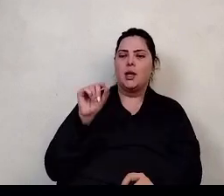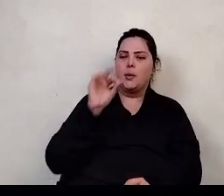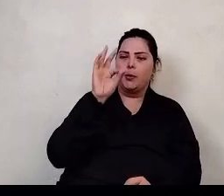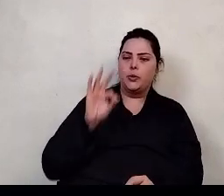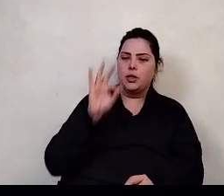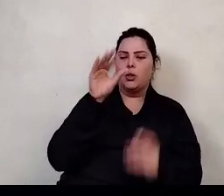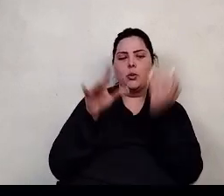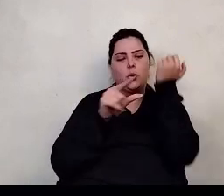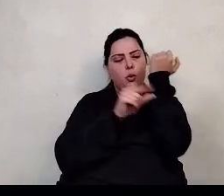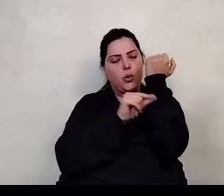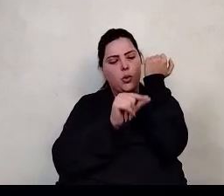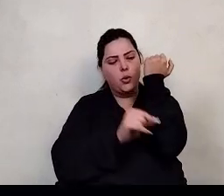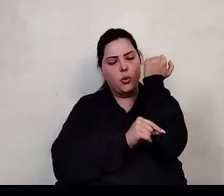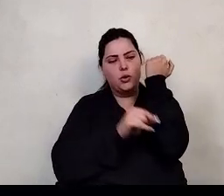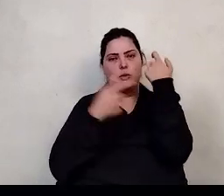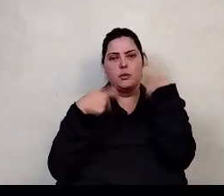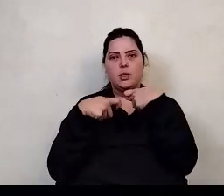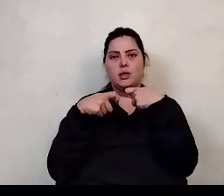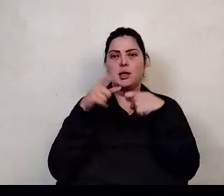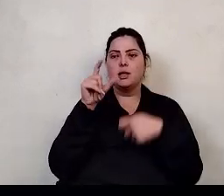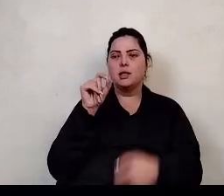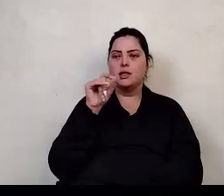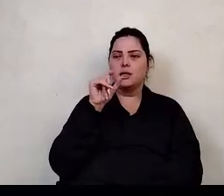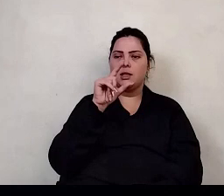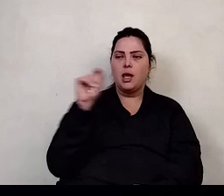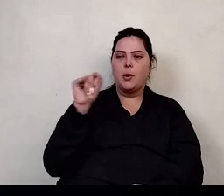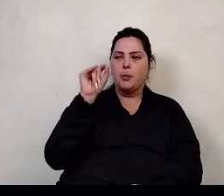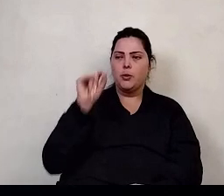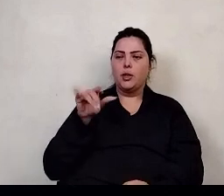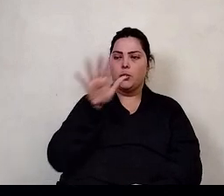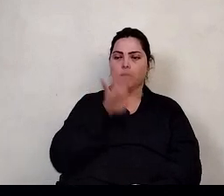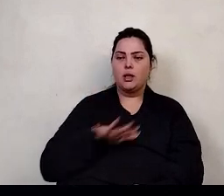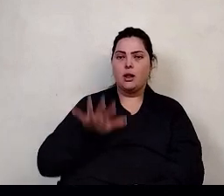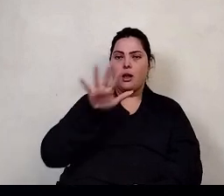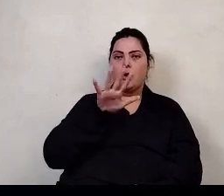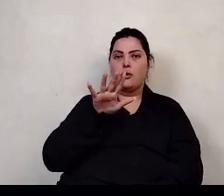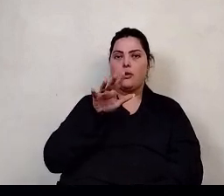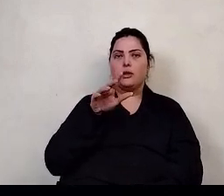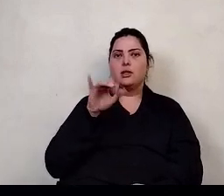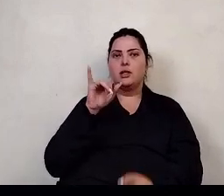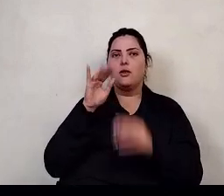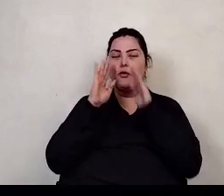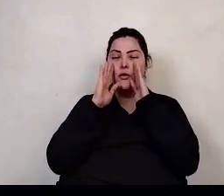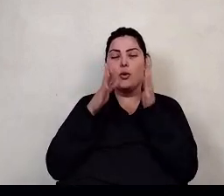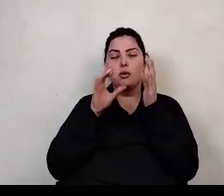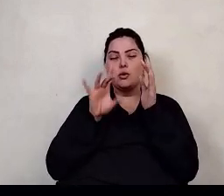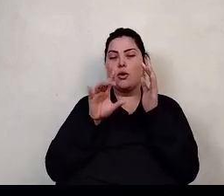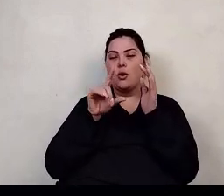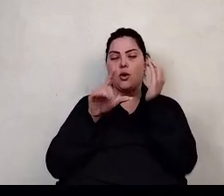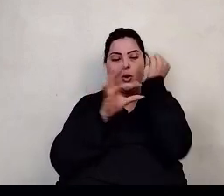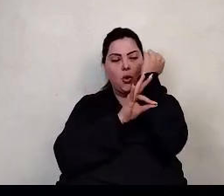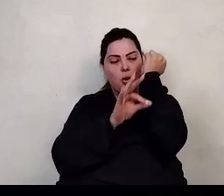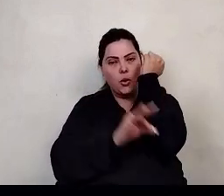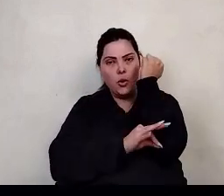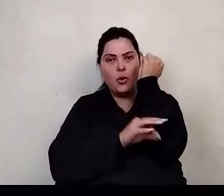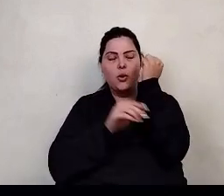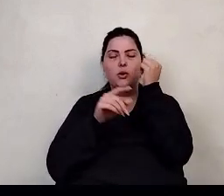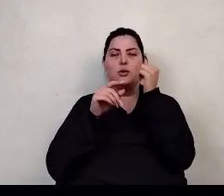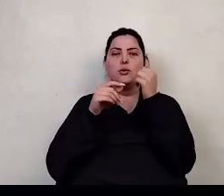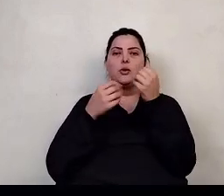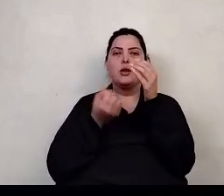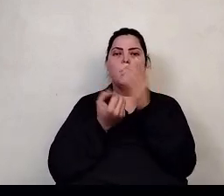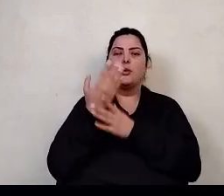ser 100% dos cenários. Quando eu foco em 100% do código, mas eu moco várias coisas, eu acabo criando